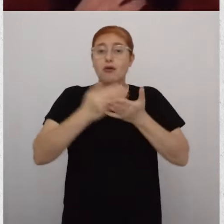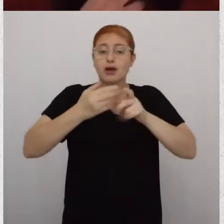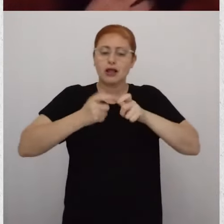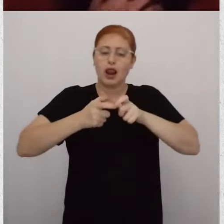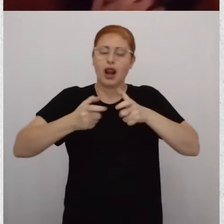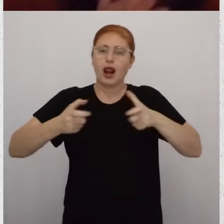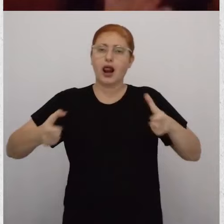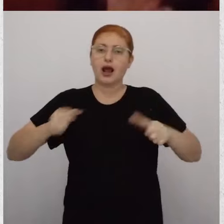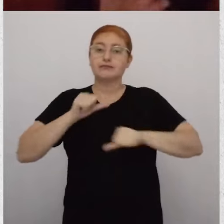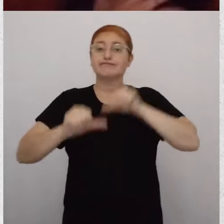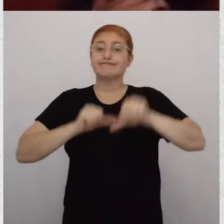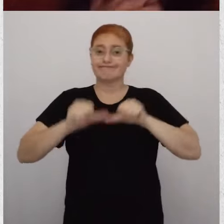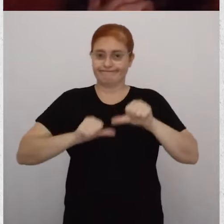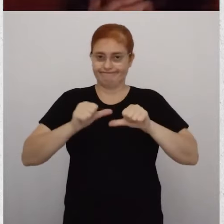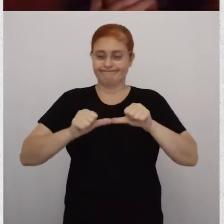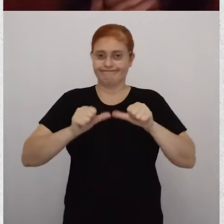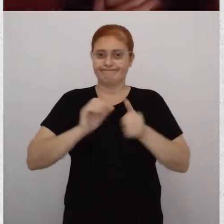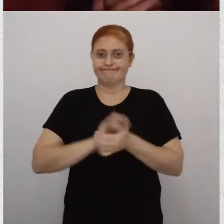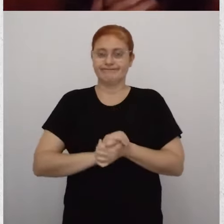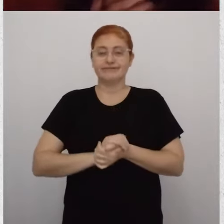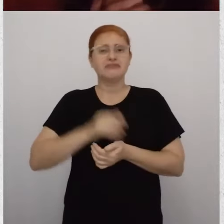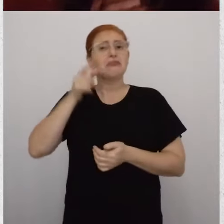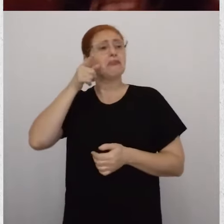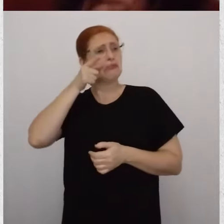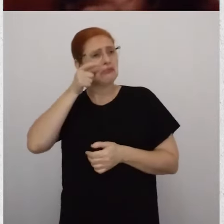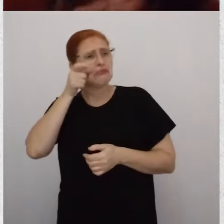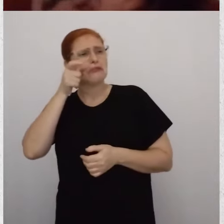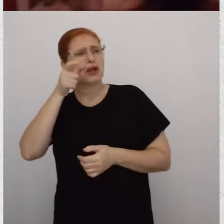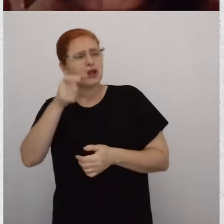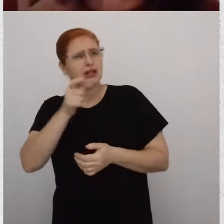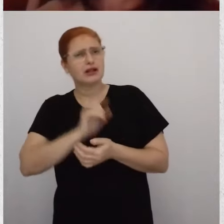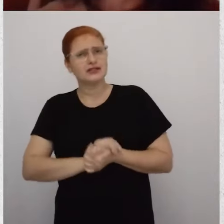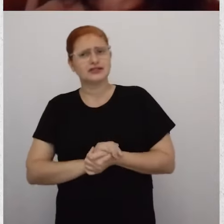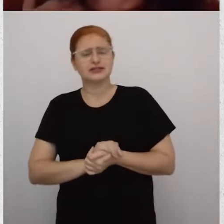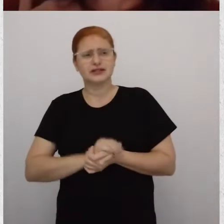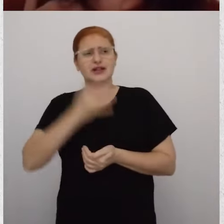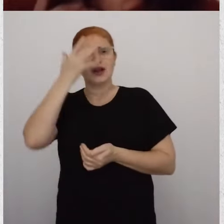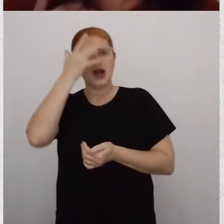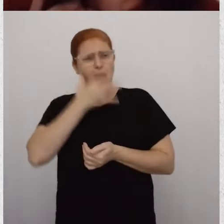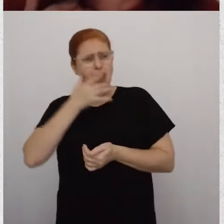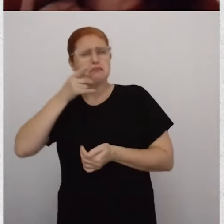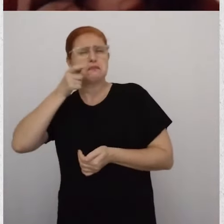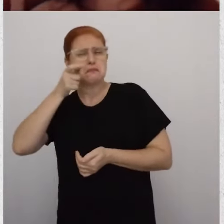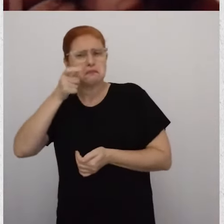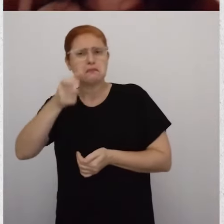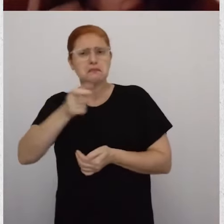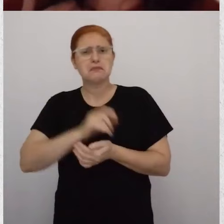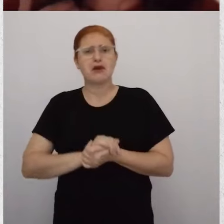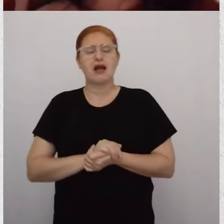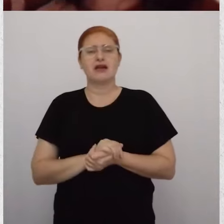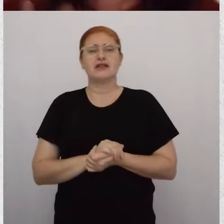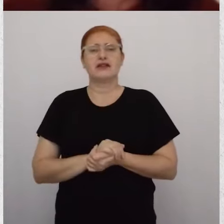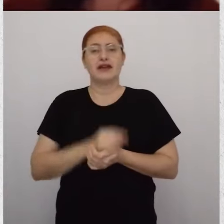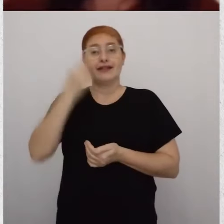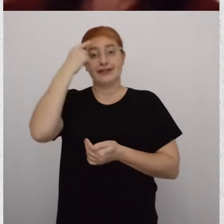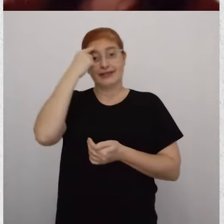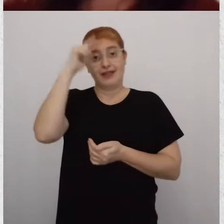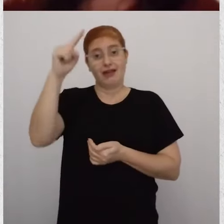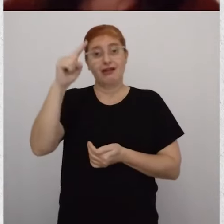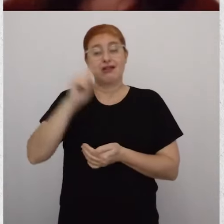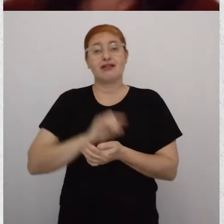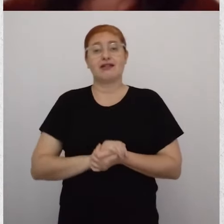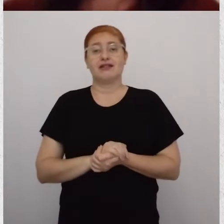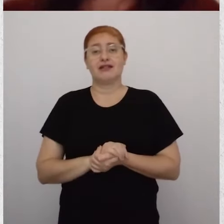sabe? E isso é bem interessante. Assim. Acho super interessante essa